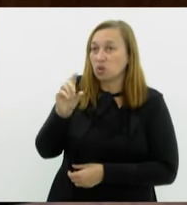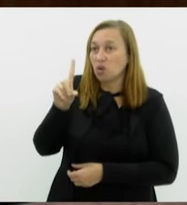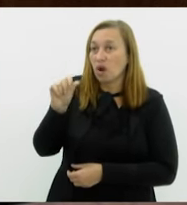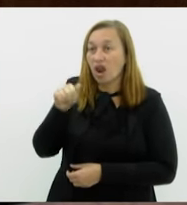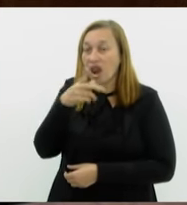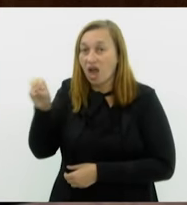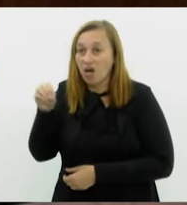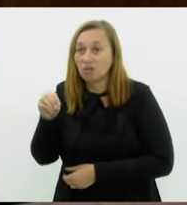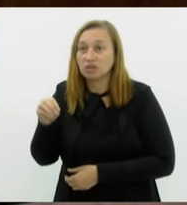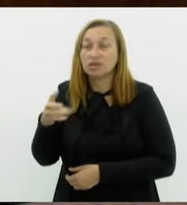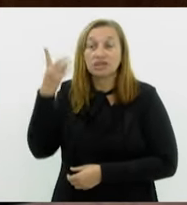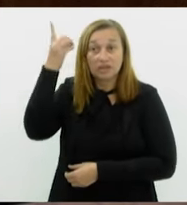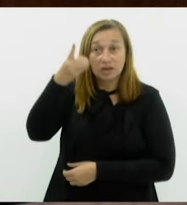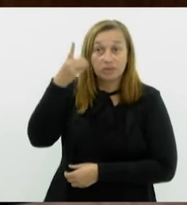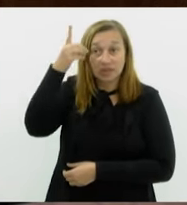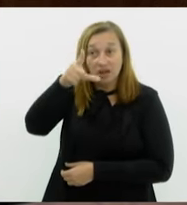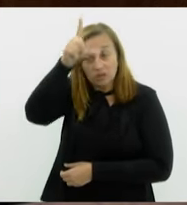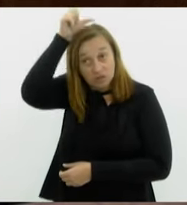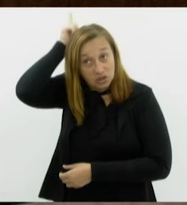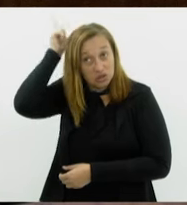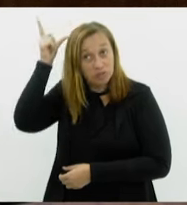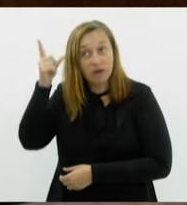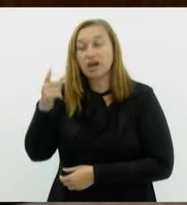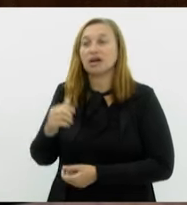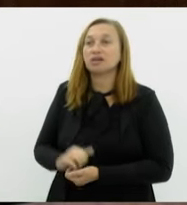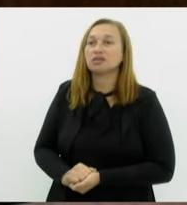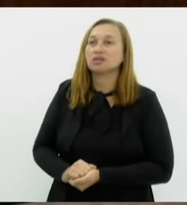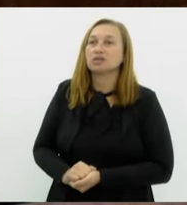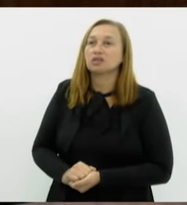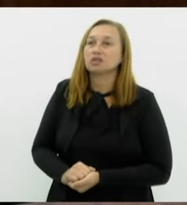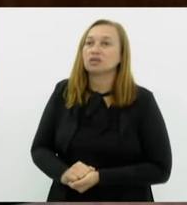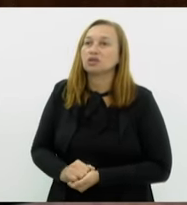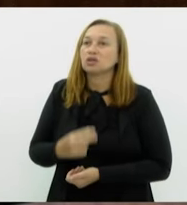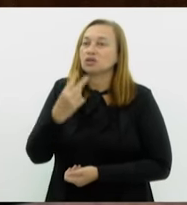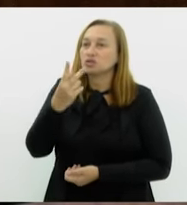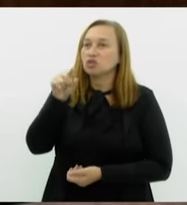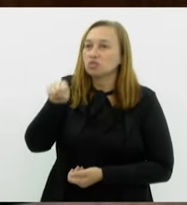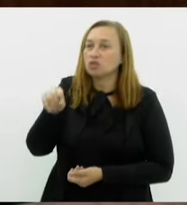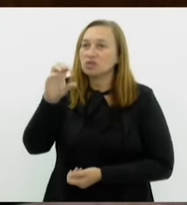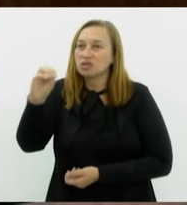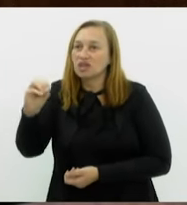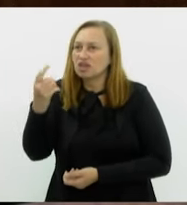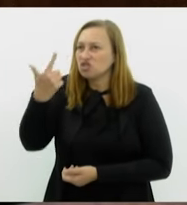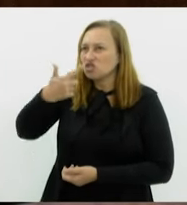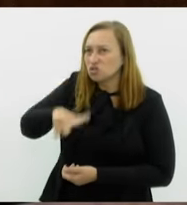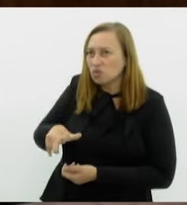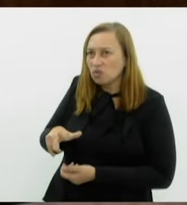Seria, deputado Deus Paulo, uma versão do Petrolão 2.0 turbinado novamente?